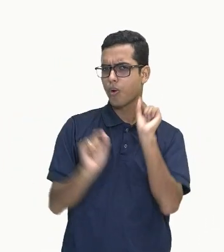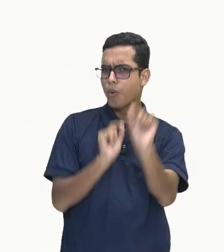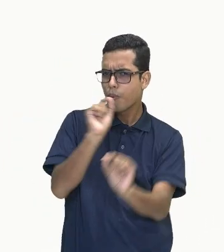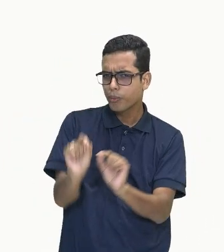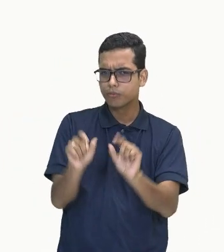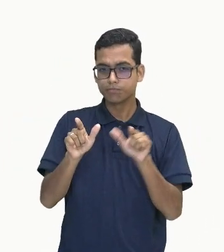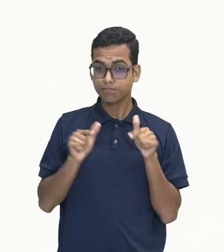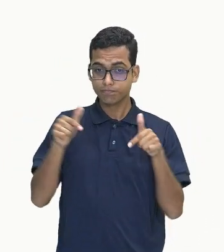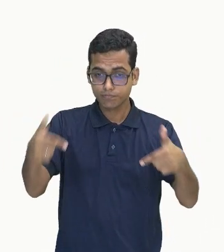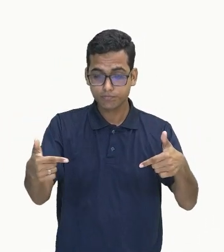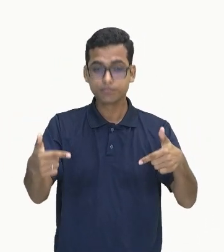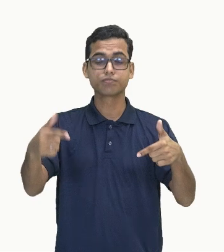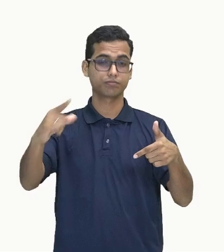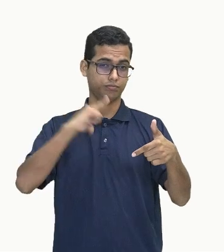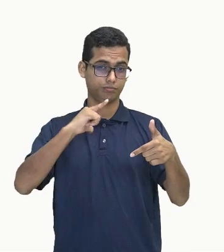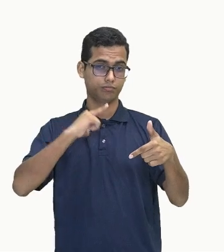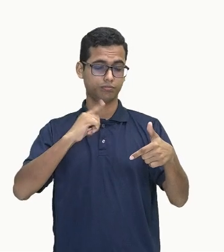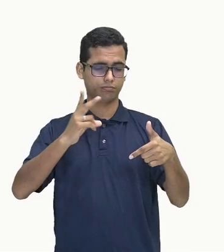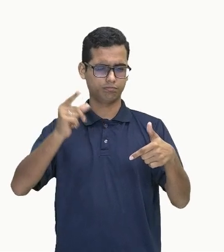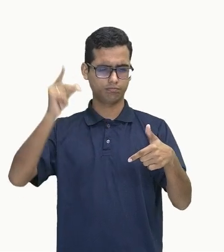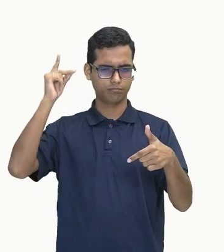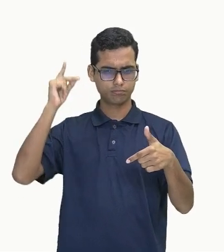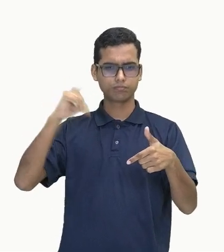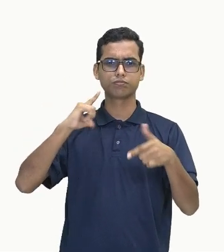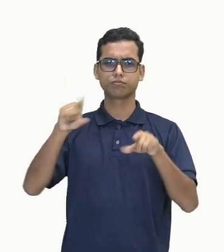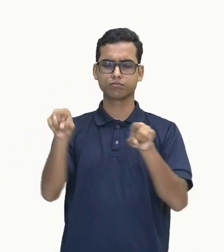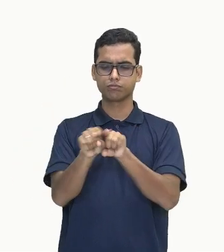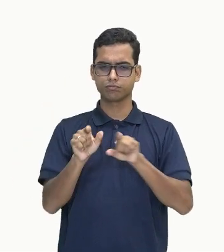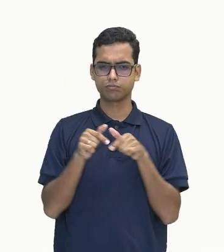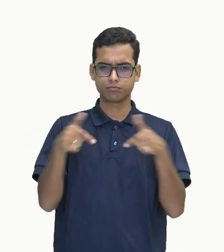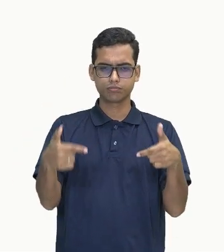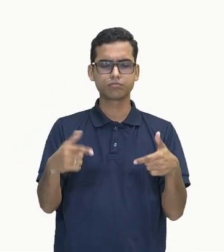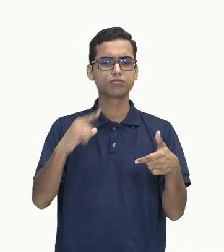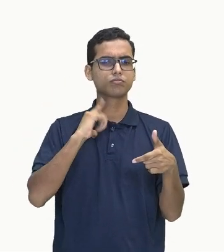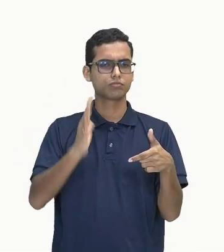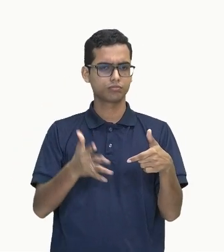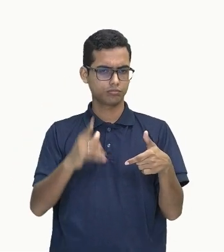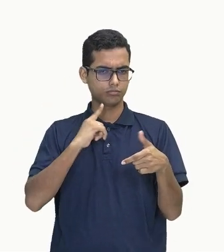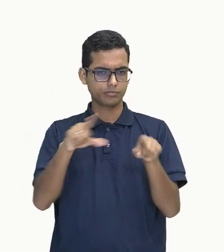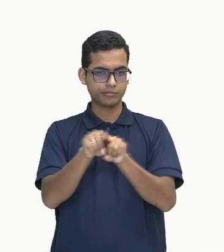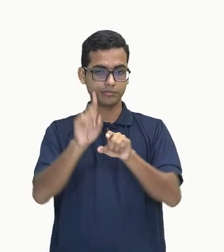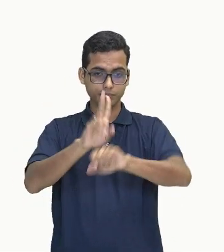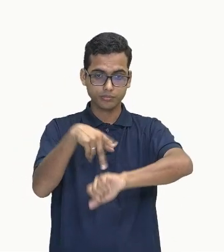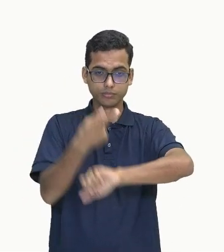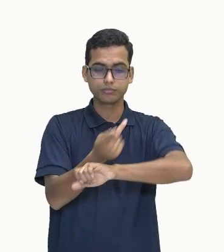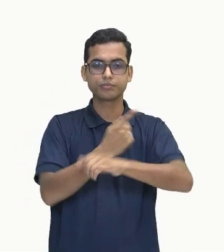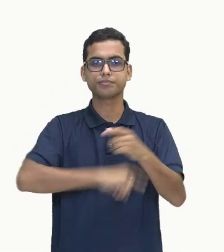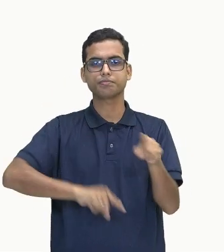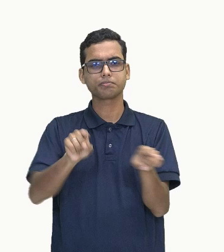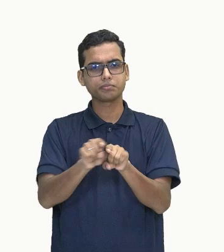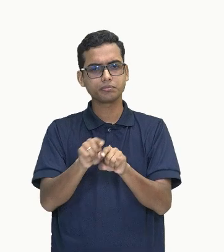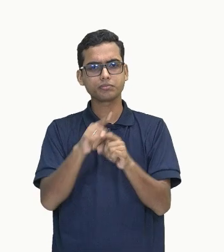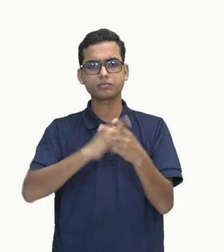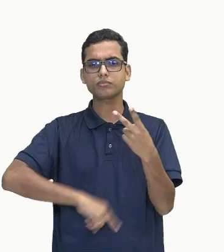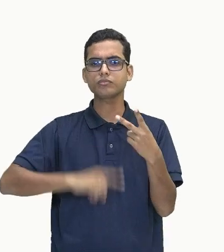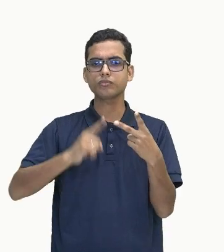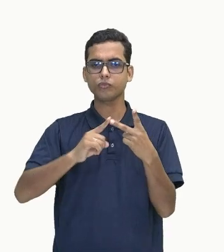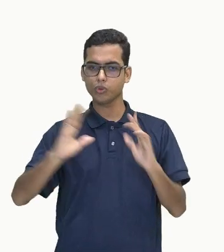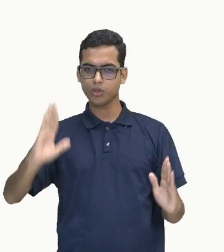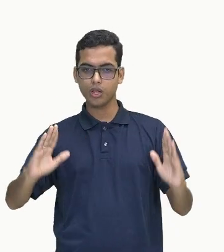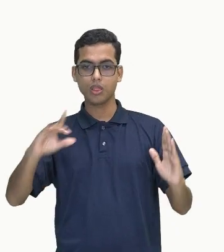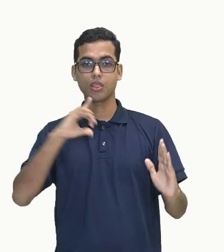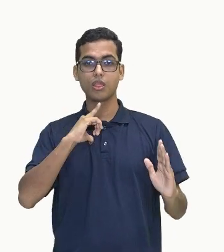dessas atividades que eram realizadas. E aqui ao lado nós temos, olha, o domínio do fogo, a produção de objetos de cerâmica e